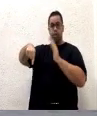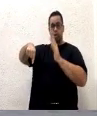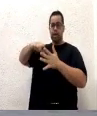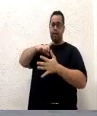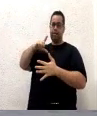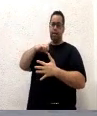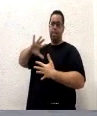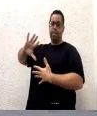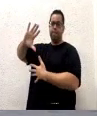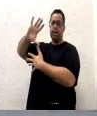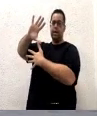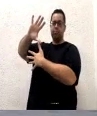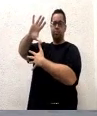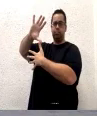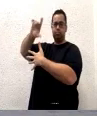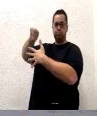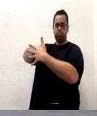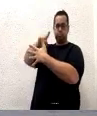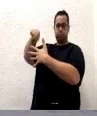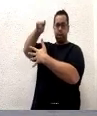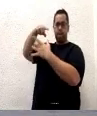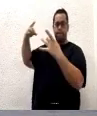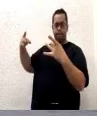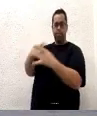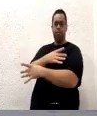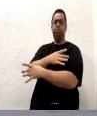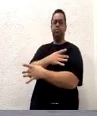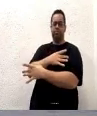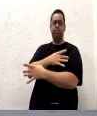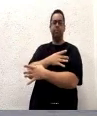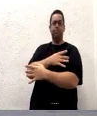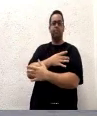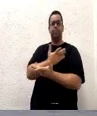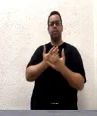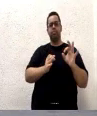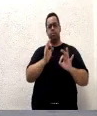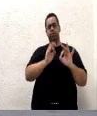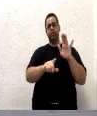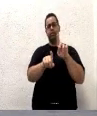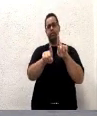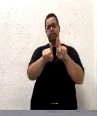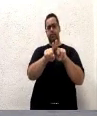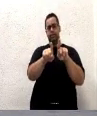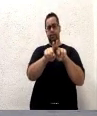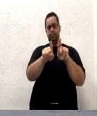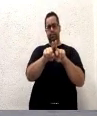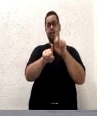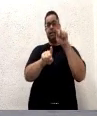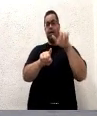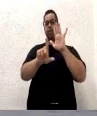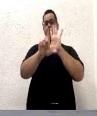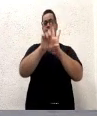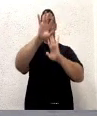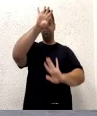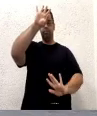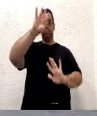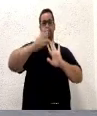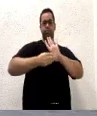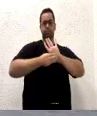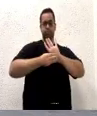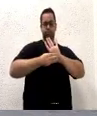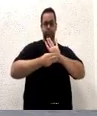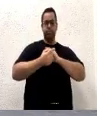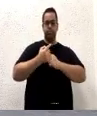E, além disso, esse projeto também está baseado, né, em cima das nossas leis aqui também da